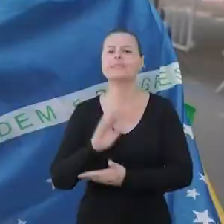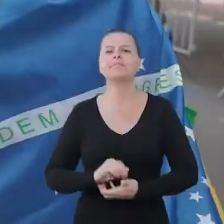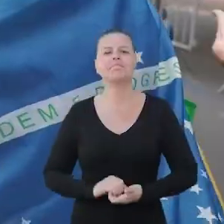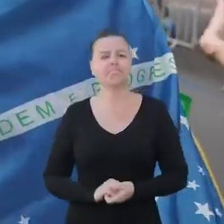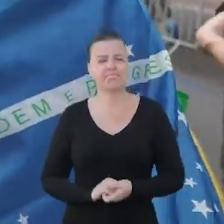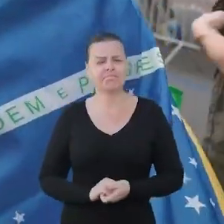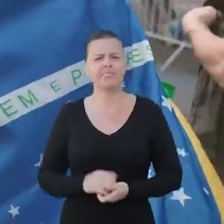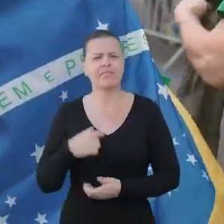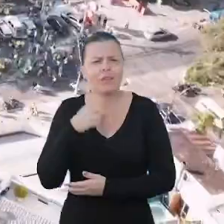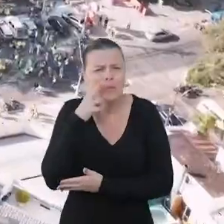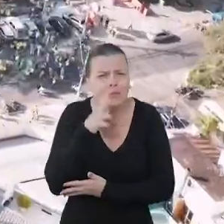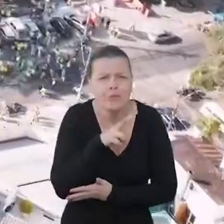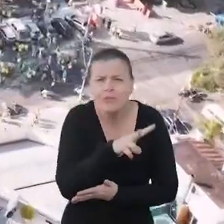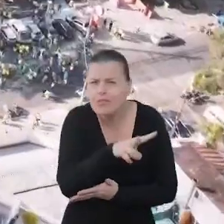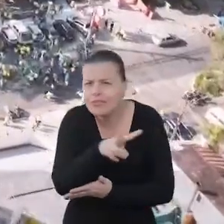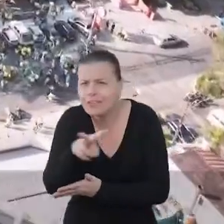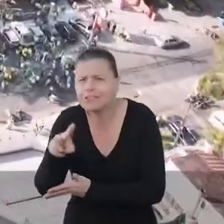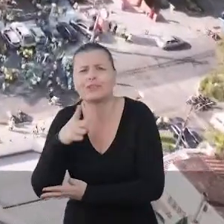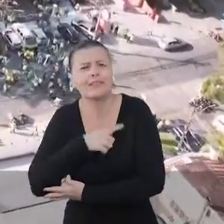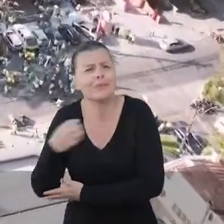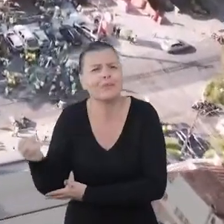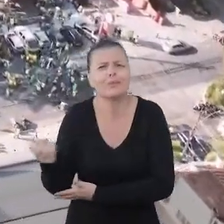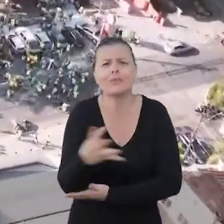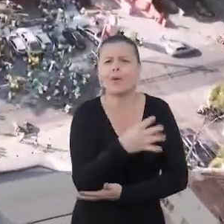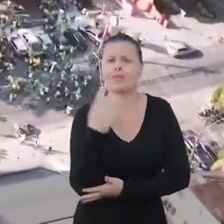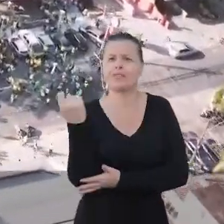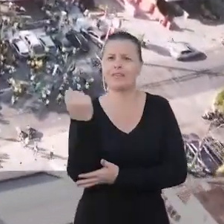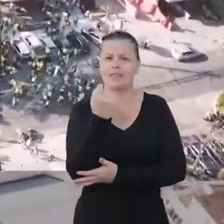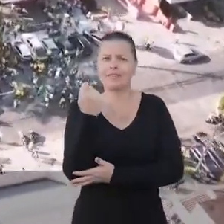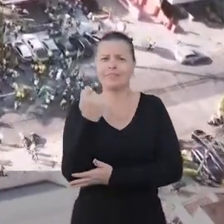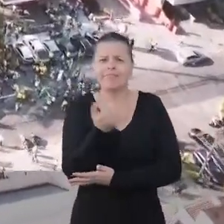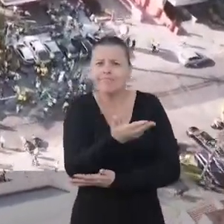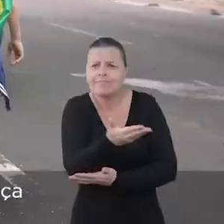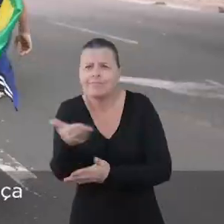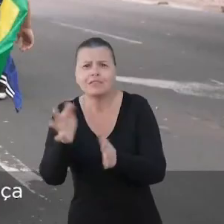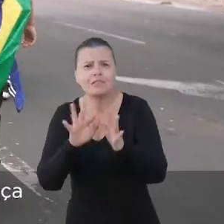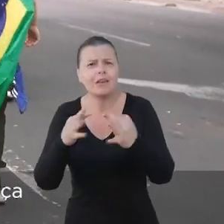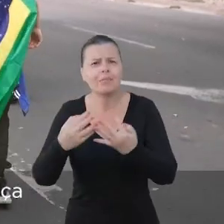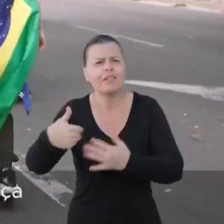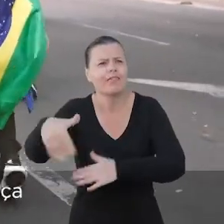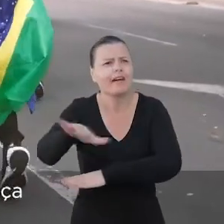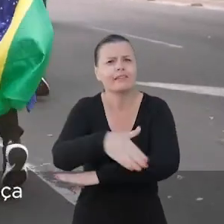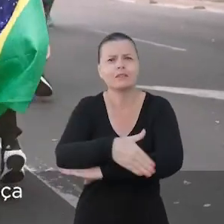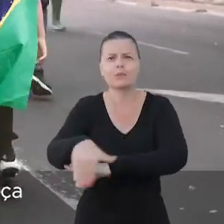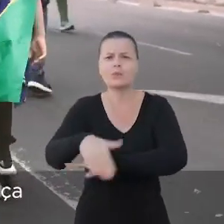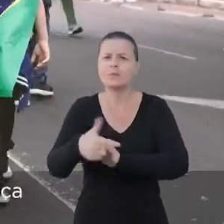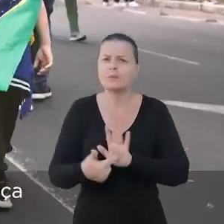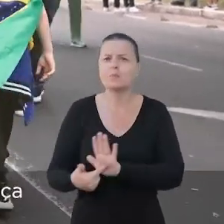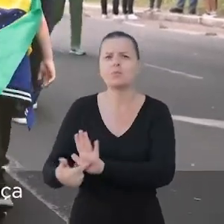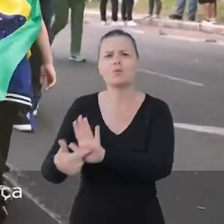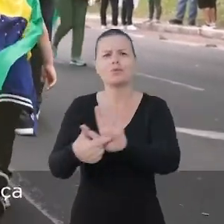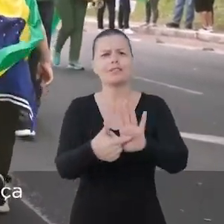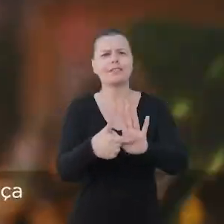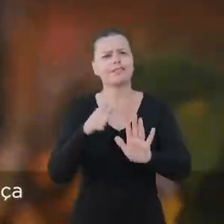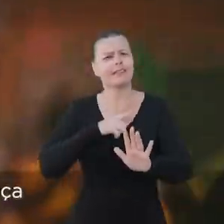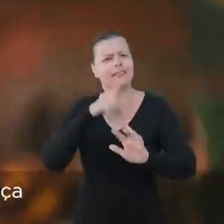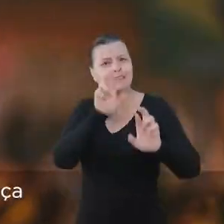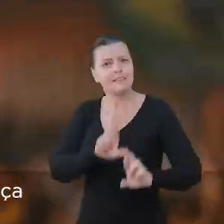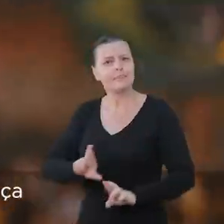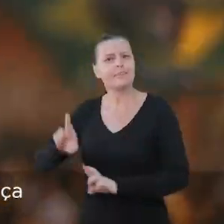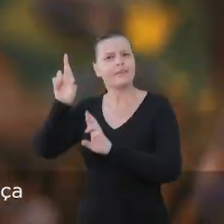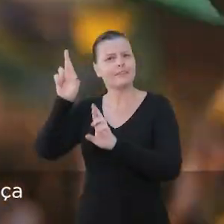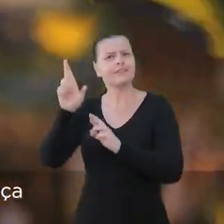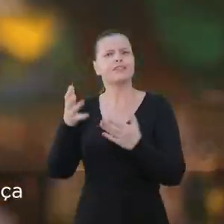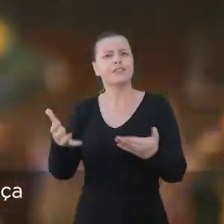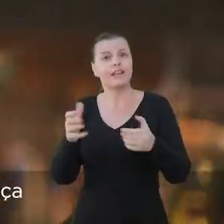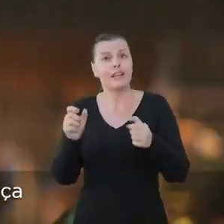valor. Há um novo Rio Grande no horizonte, onde famílias saem às ruas mostrando a